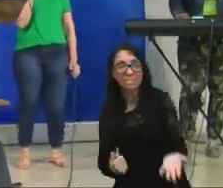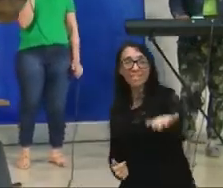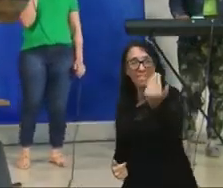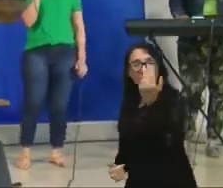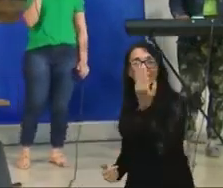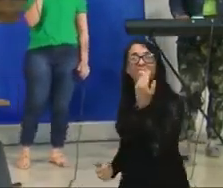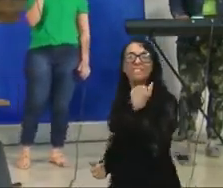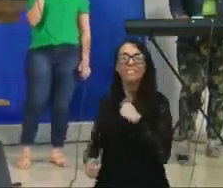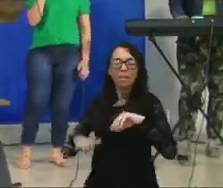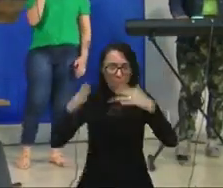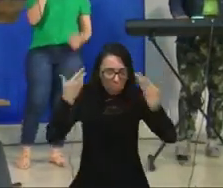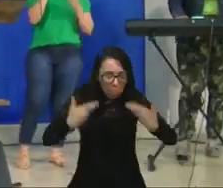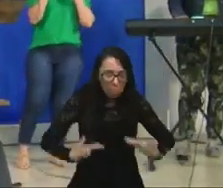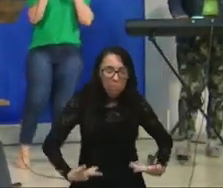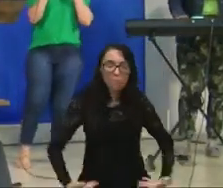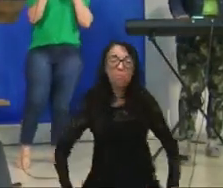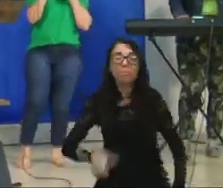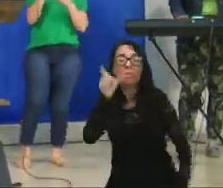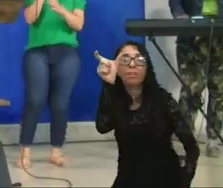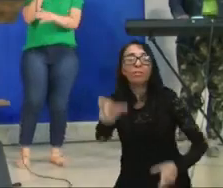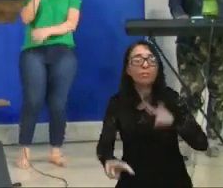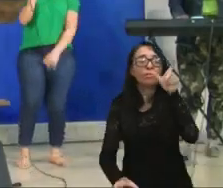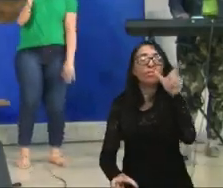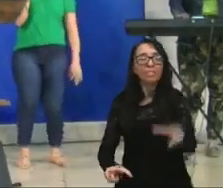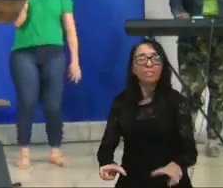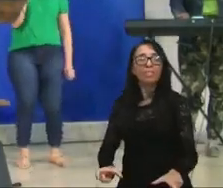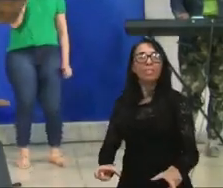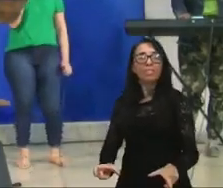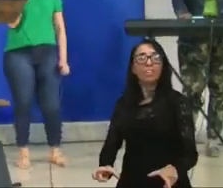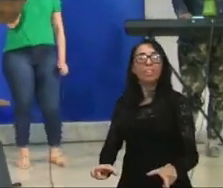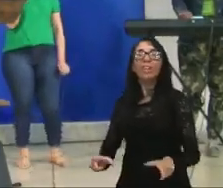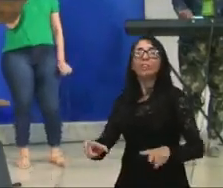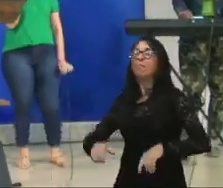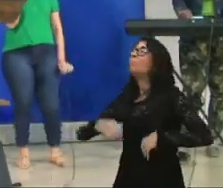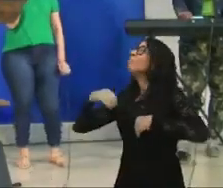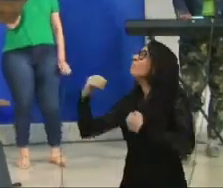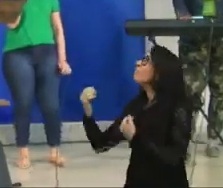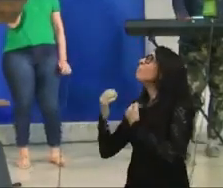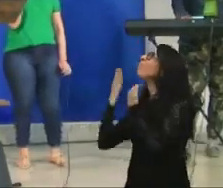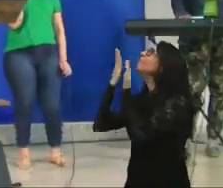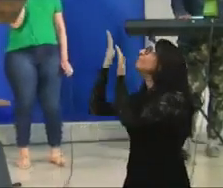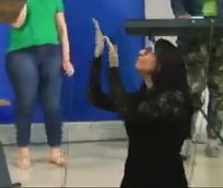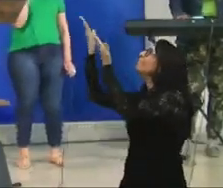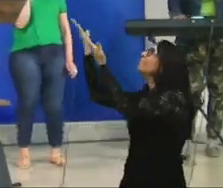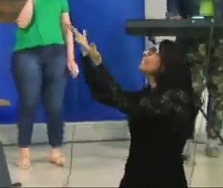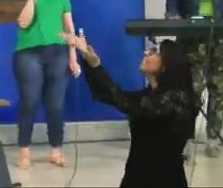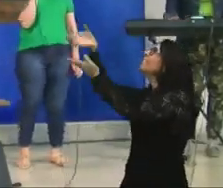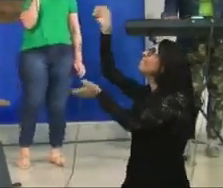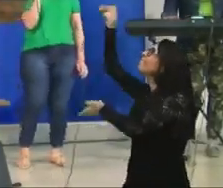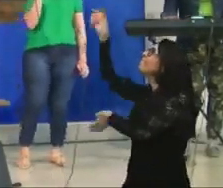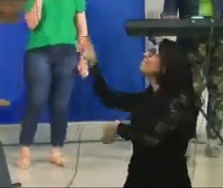Vem, assim como estás diante do